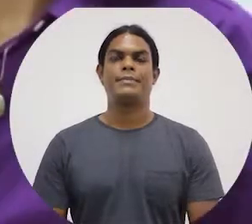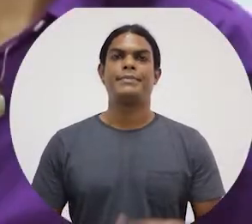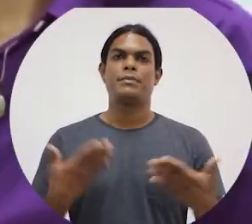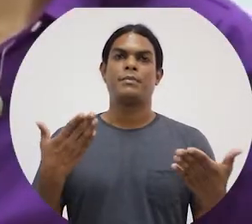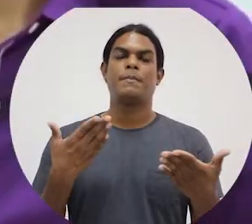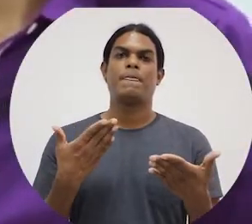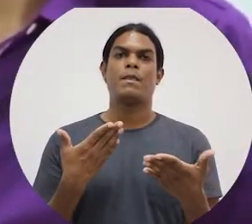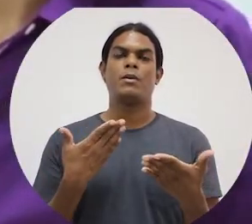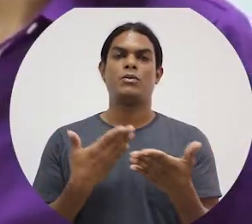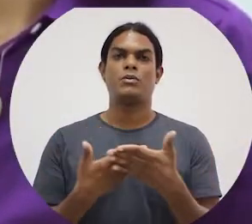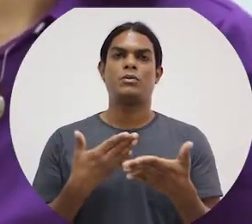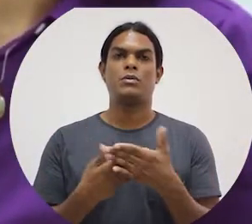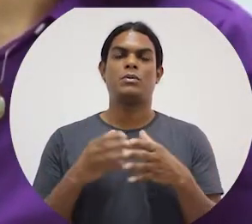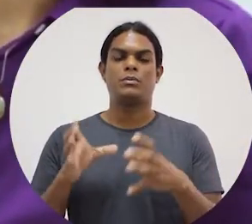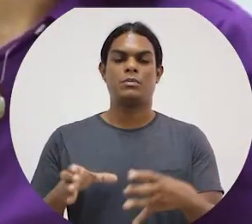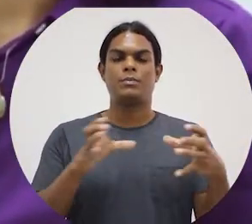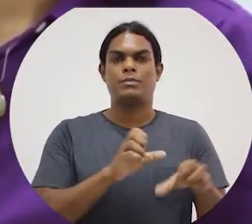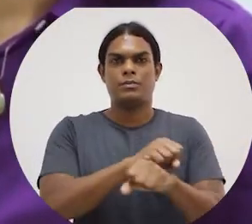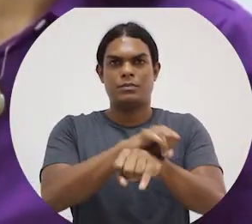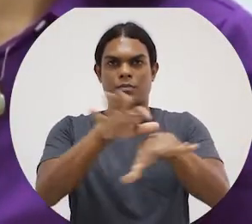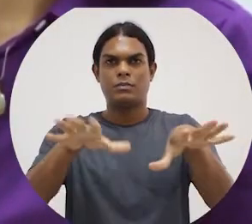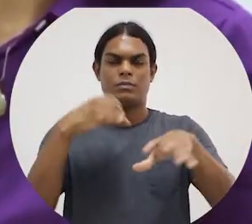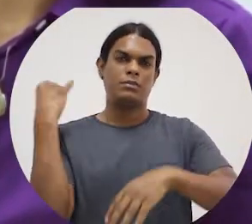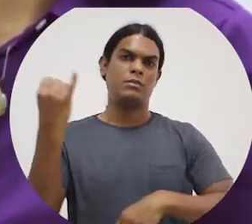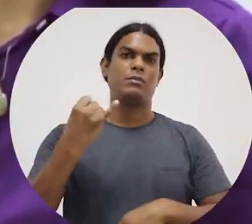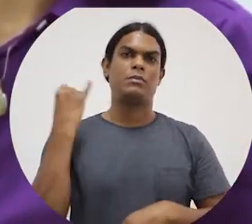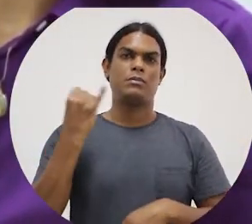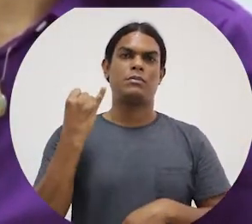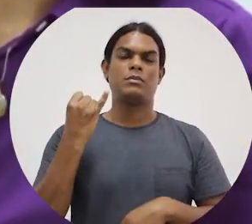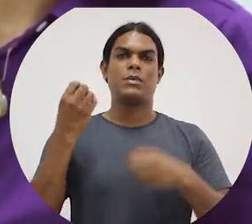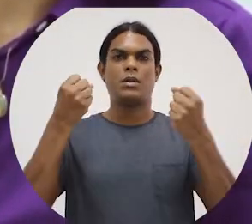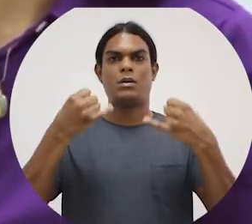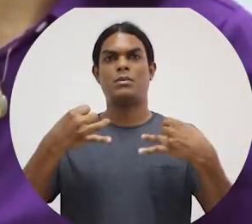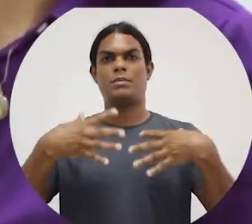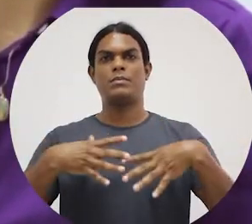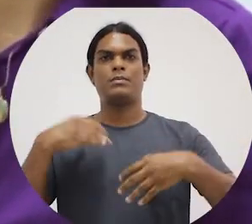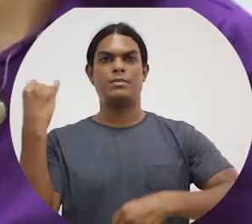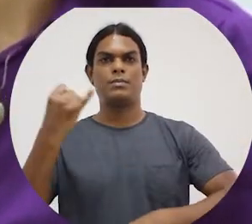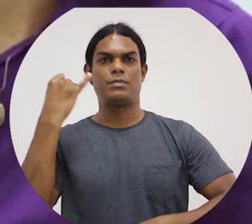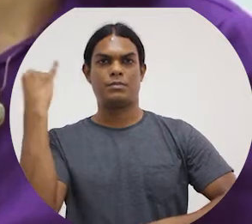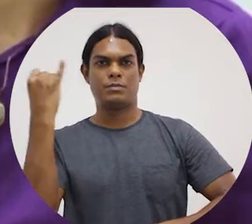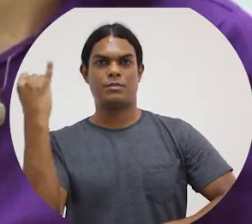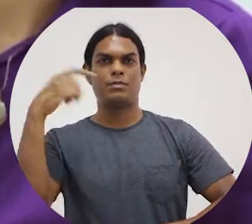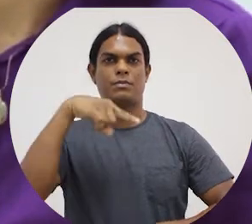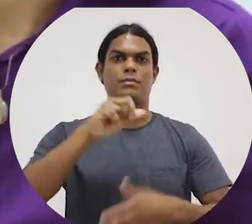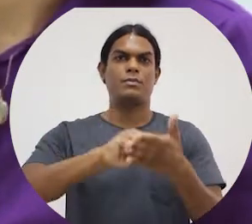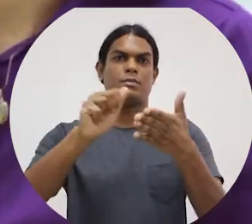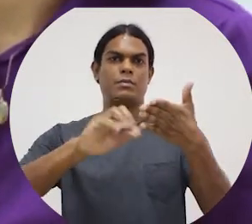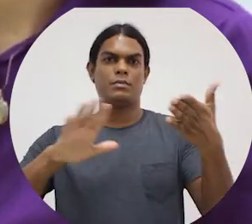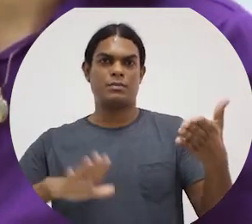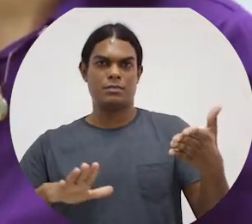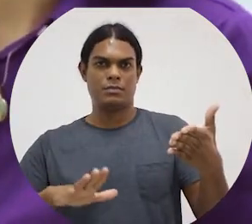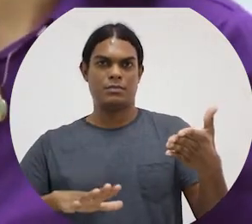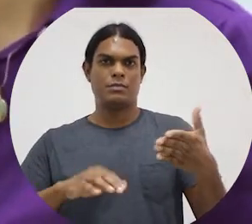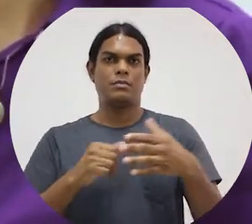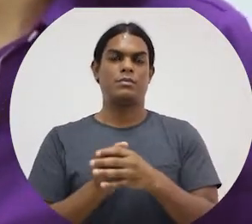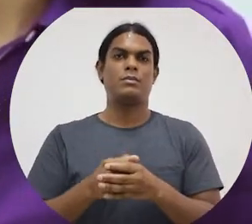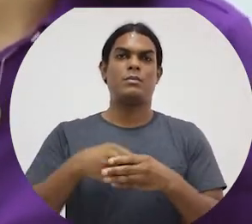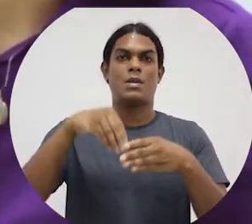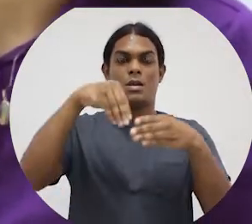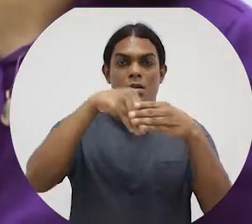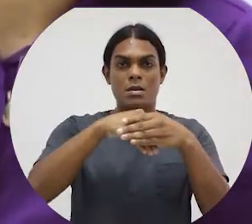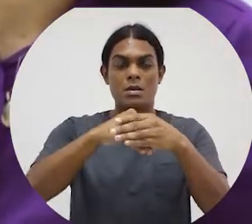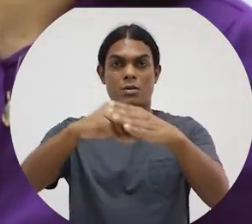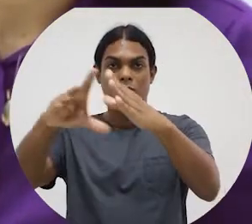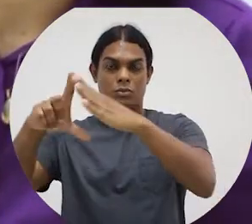Para falar sobre movimentação e distribuição, é importante frisar a importância desta atividade no meio